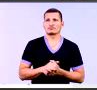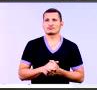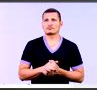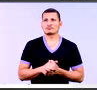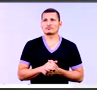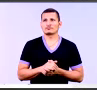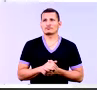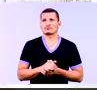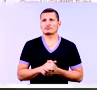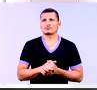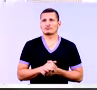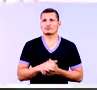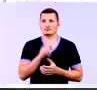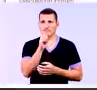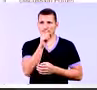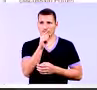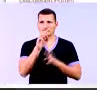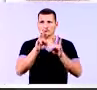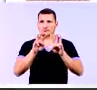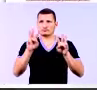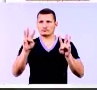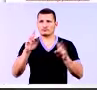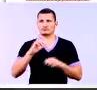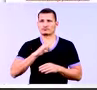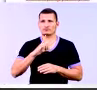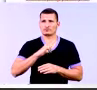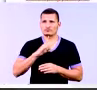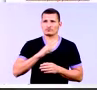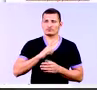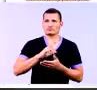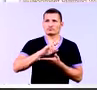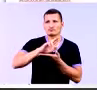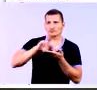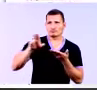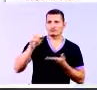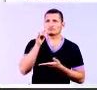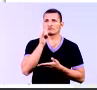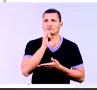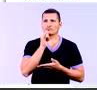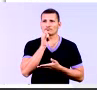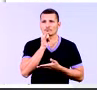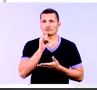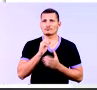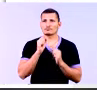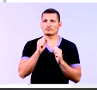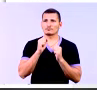aqui, neste site, existem muitos e muitos exemplos que podem